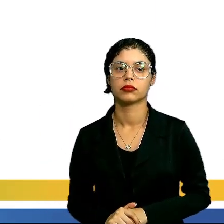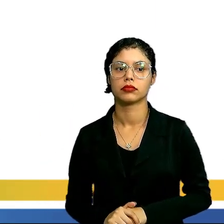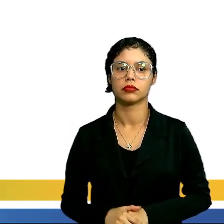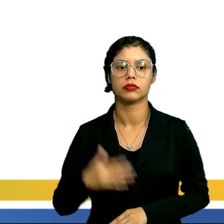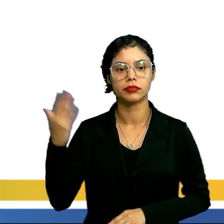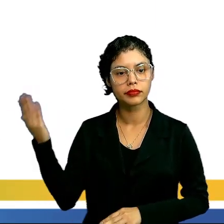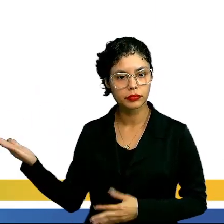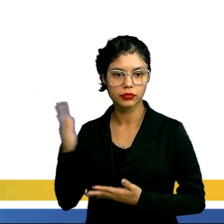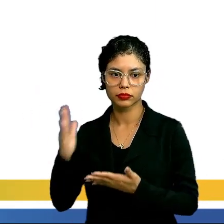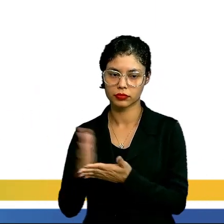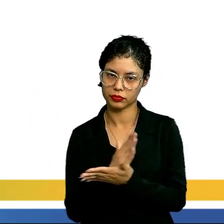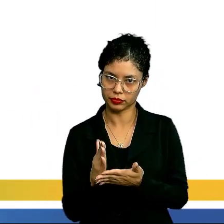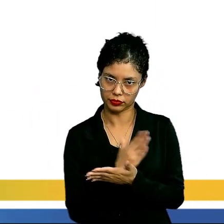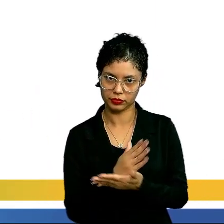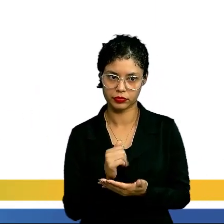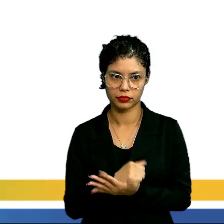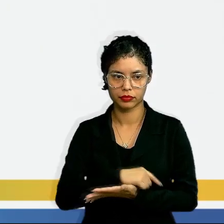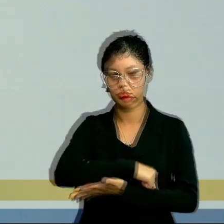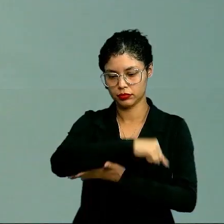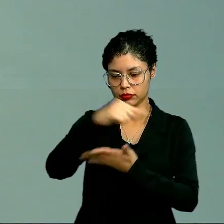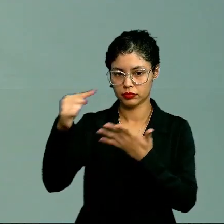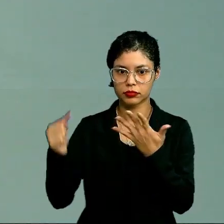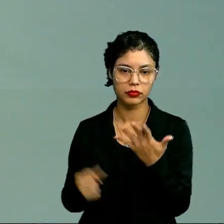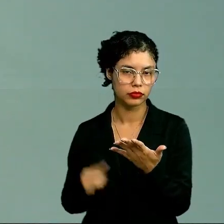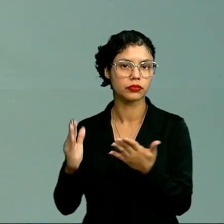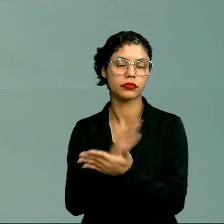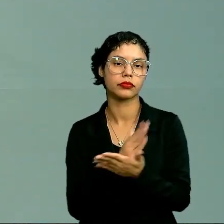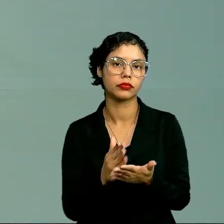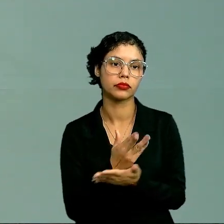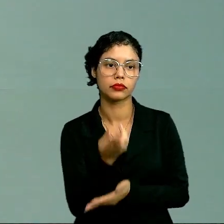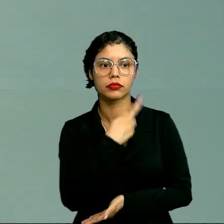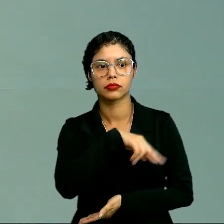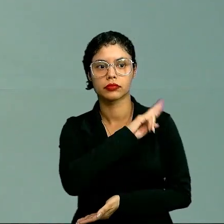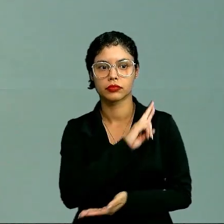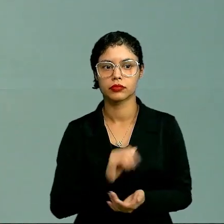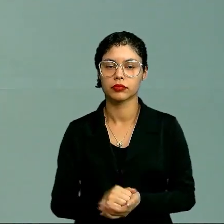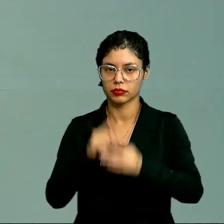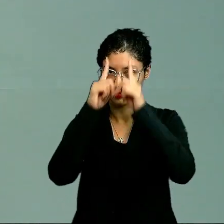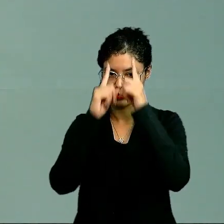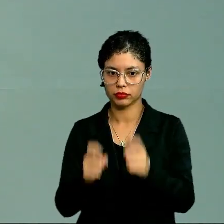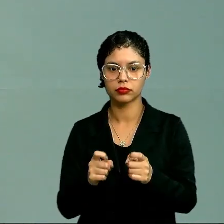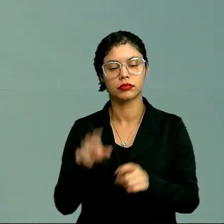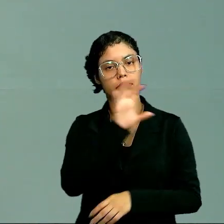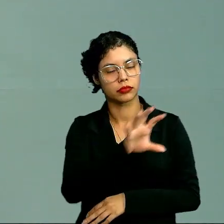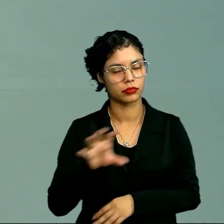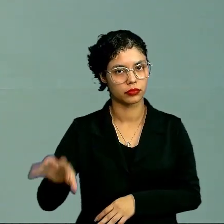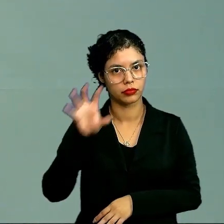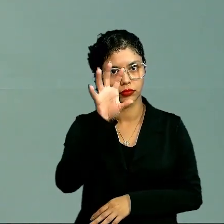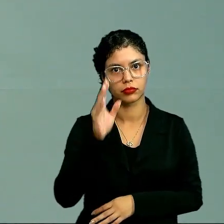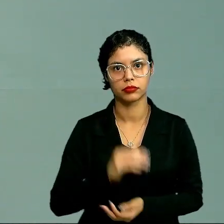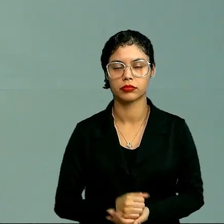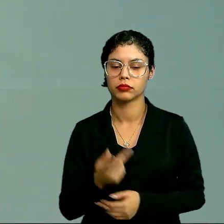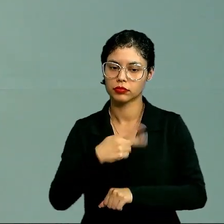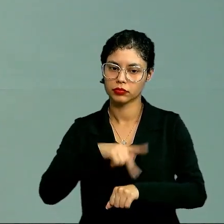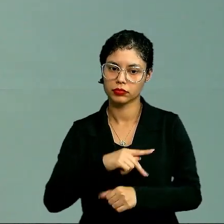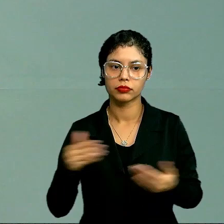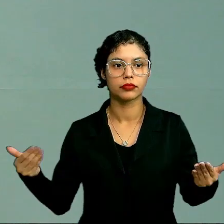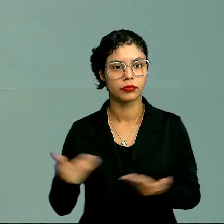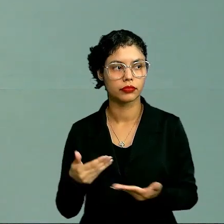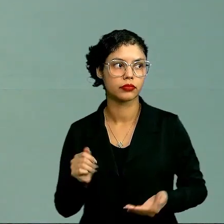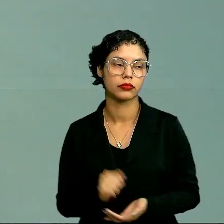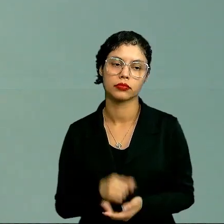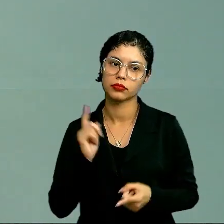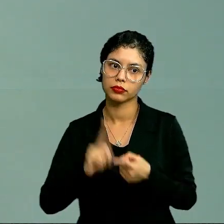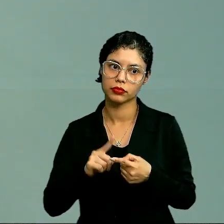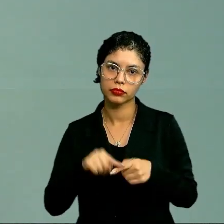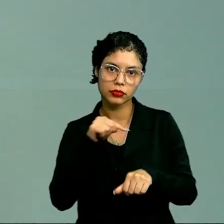Essas são alguns dos fatores que são responsáveis pela pelo mapa da violência no nosso país. E agora, né,